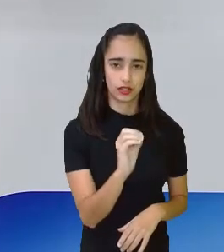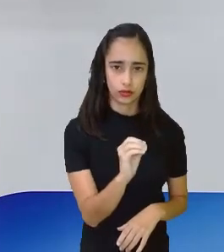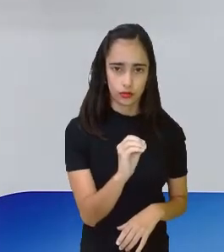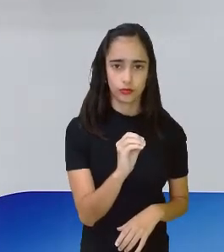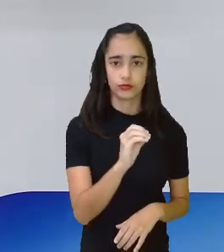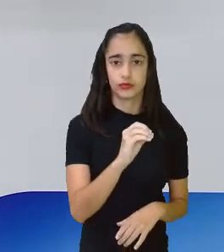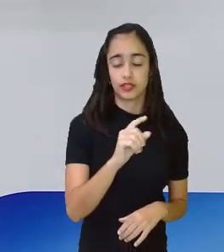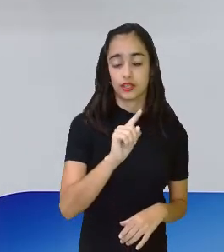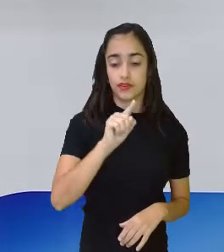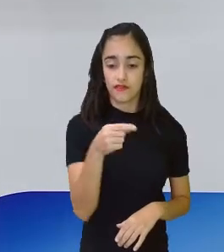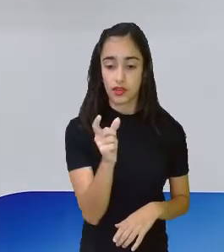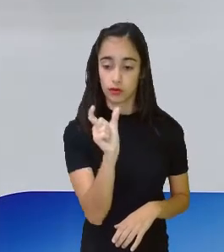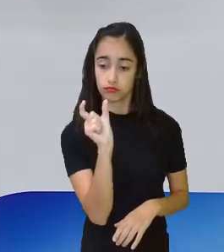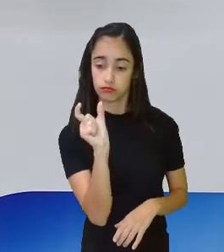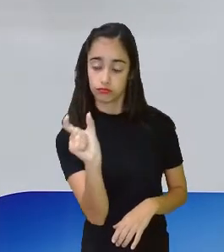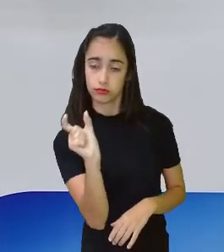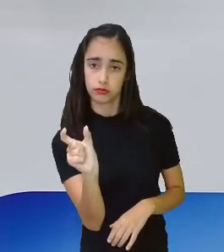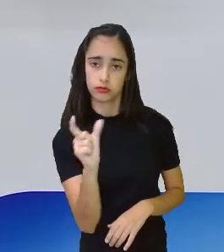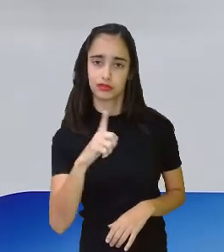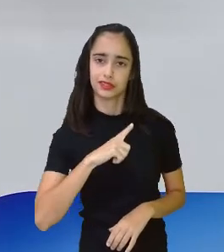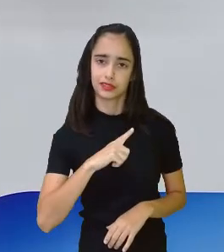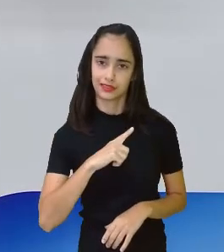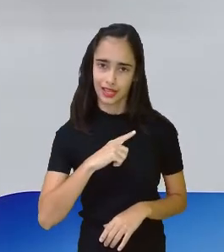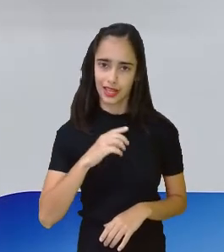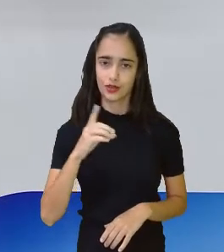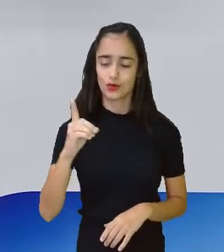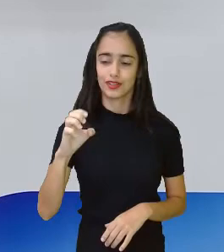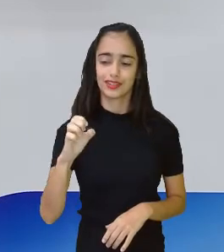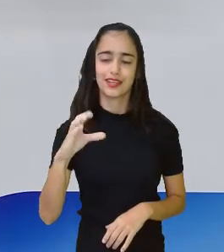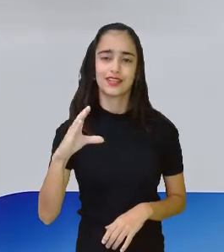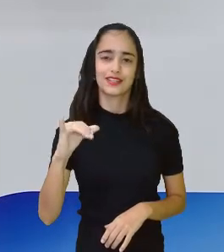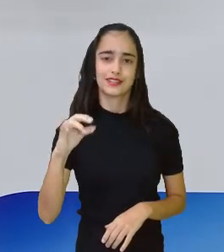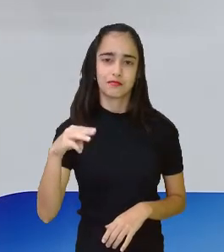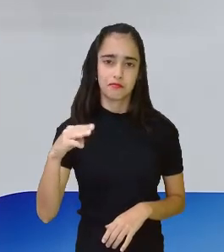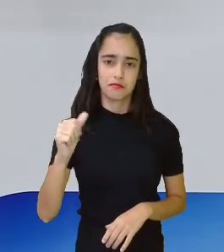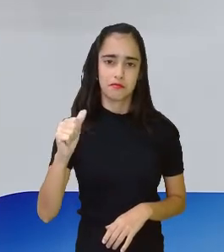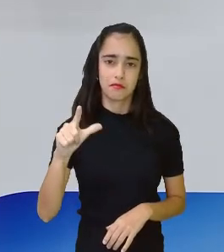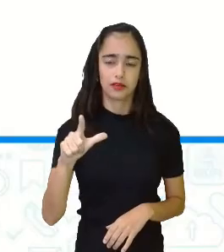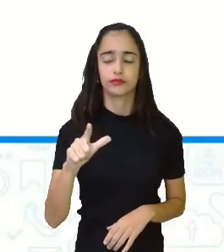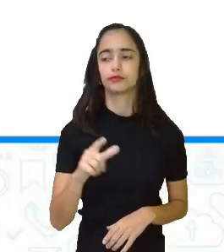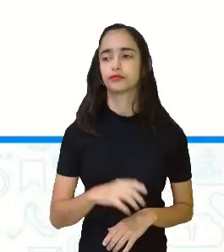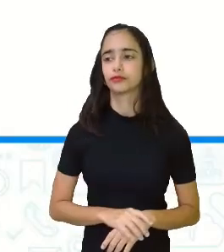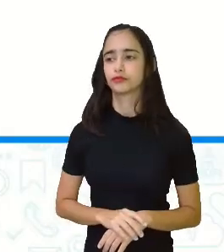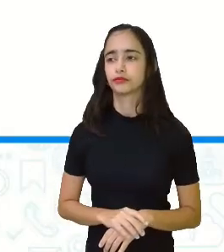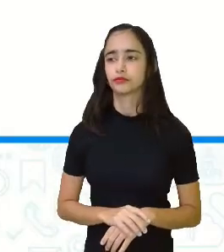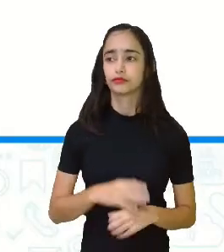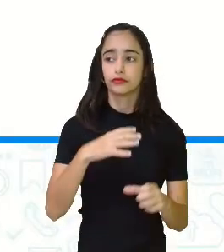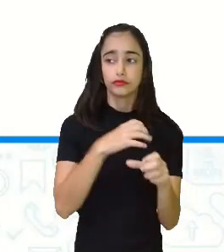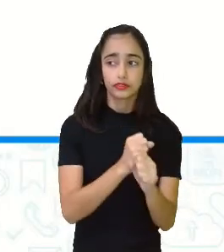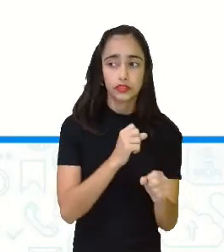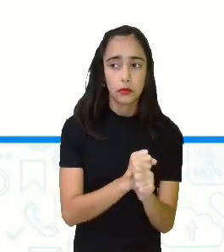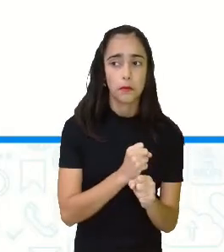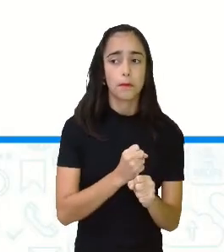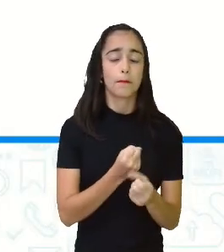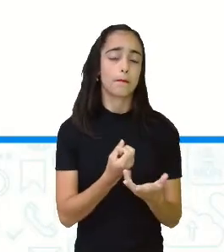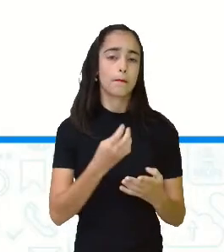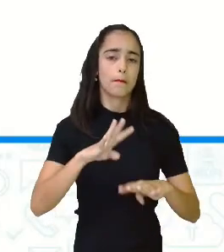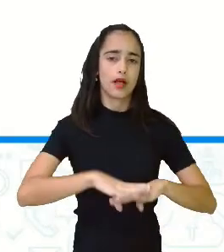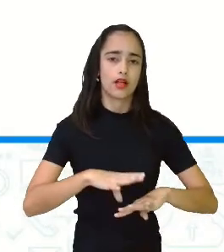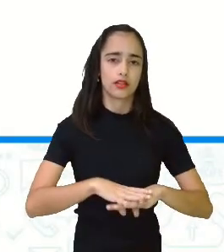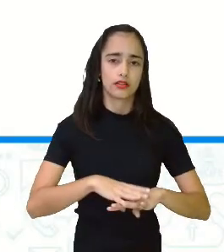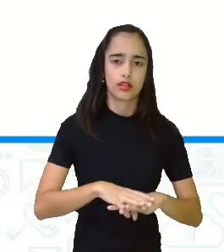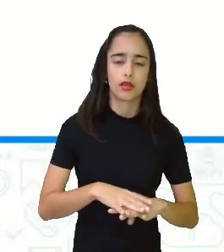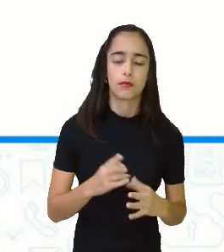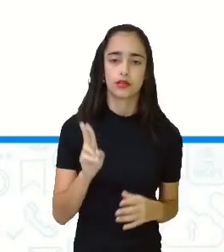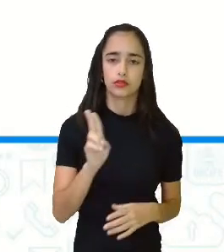vírgula a parte decimal. Nas operações matemáticas realizadas com os números decimais,